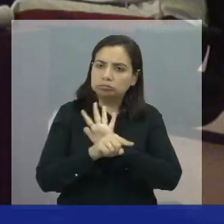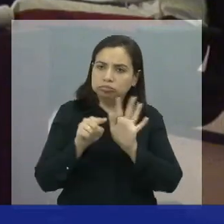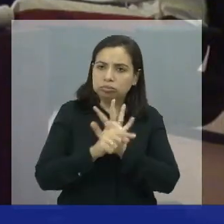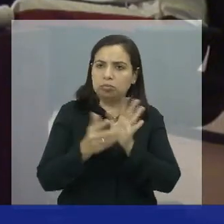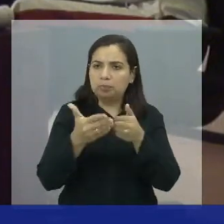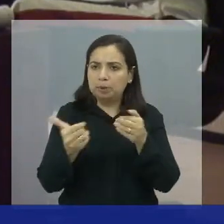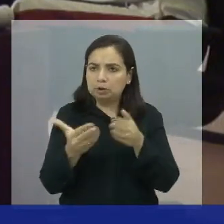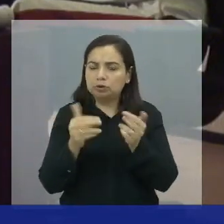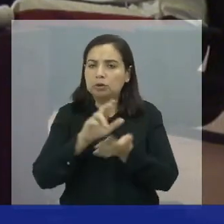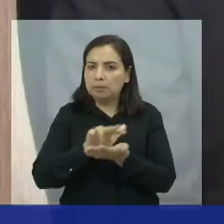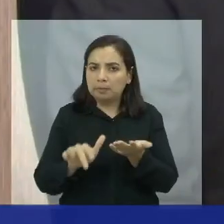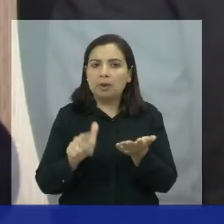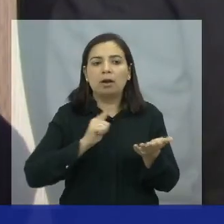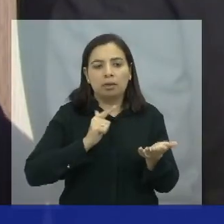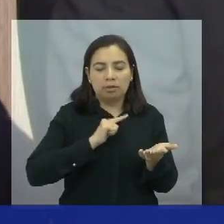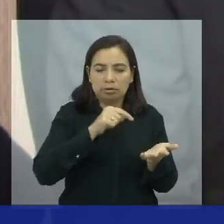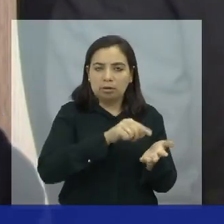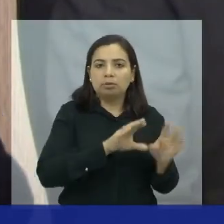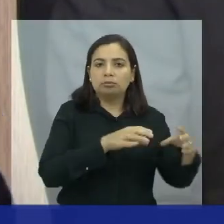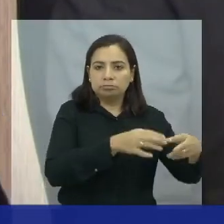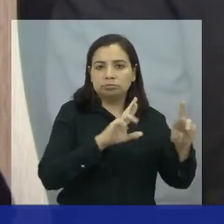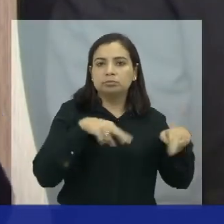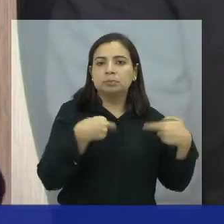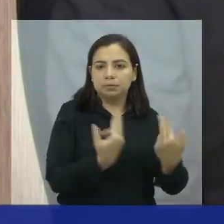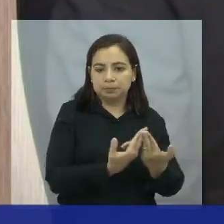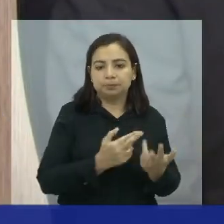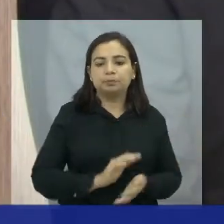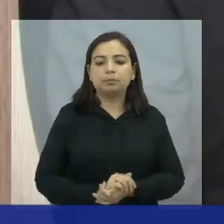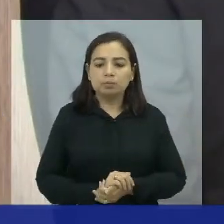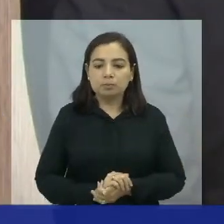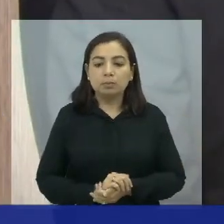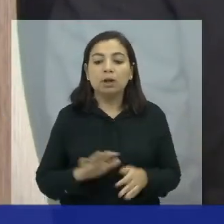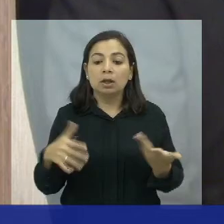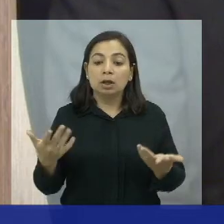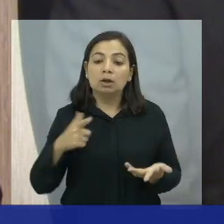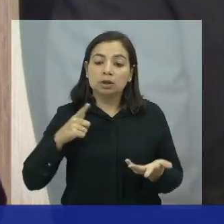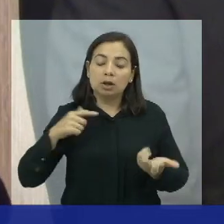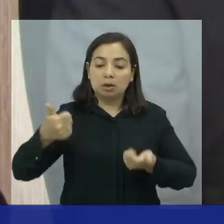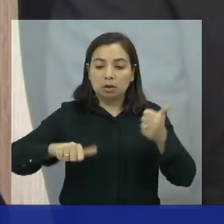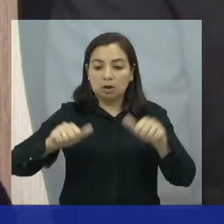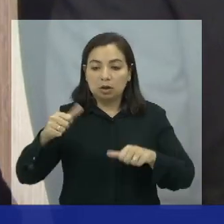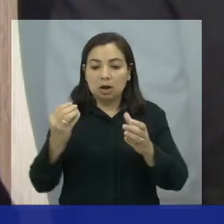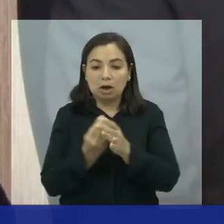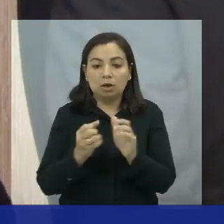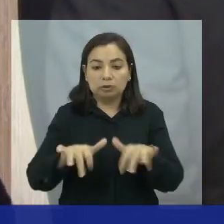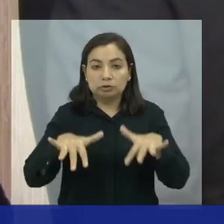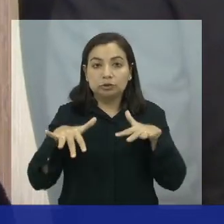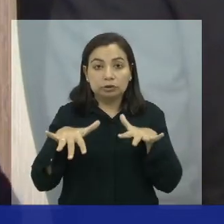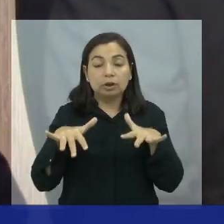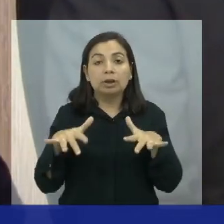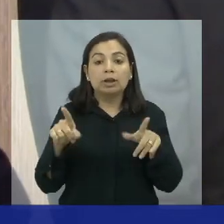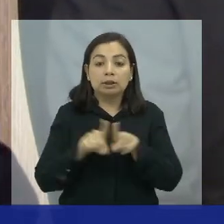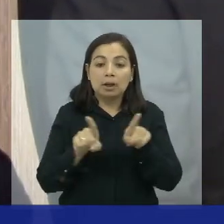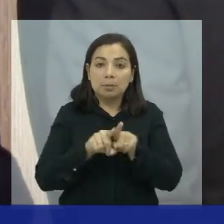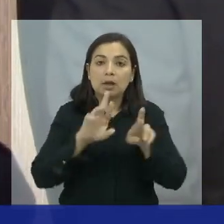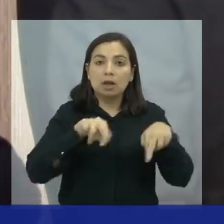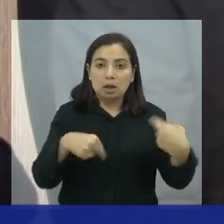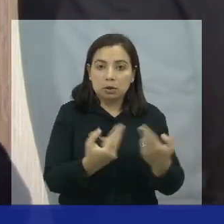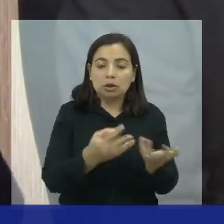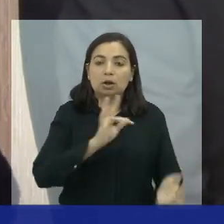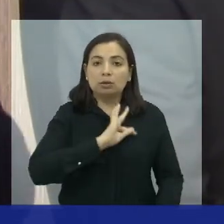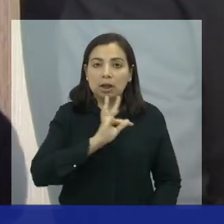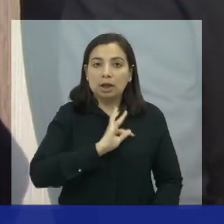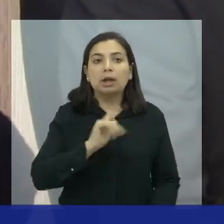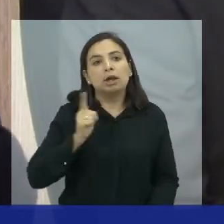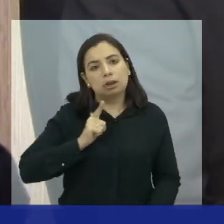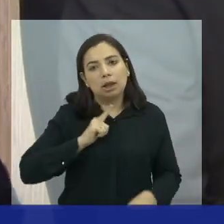reunimos já nessa semana para analisar e avaliar o andamento das audiências públicas e reuniões técnicas, e para apreciar outras